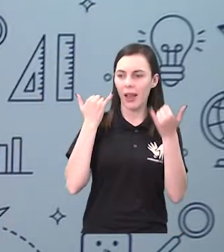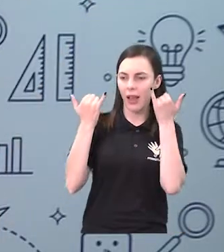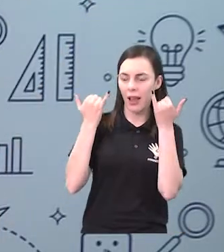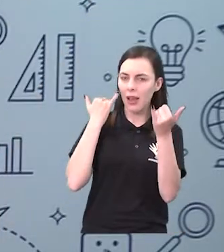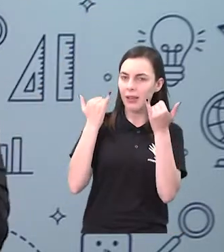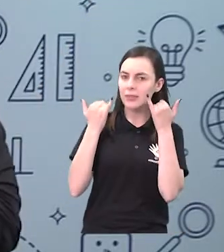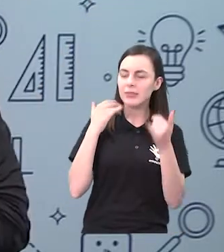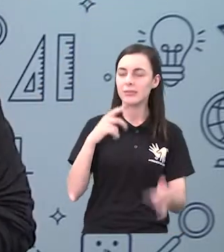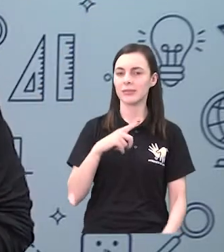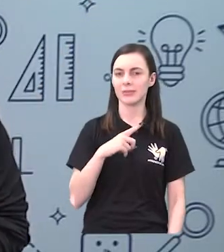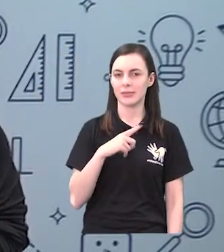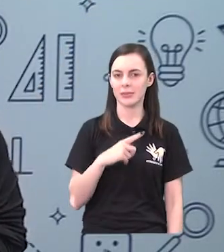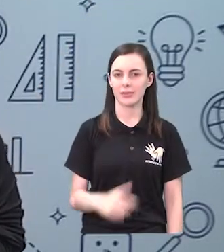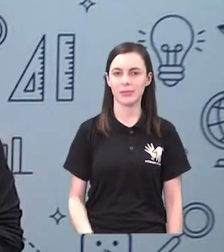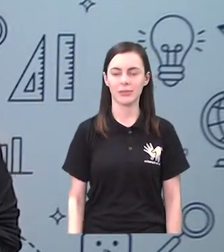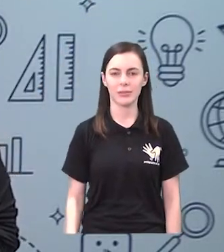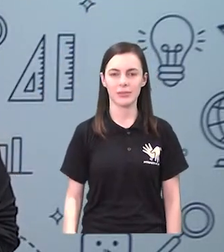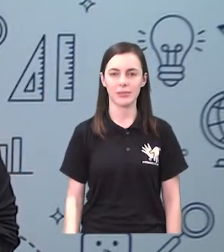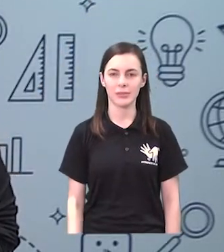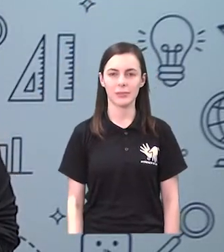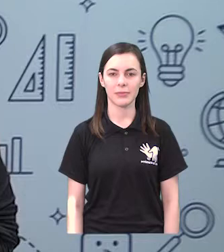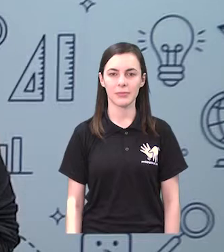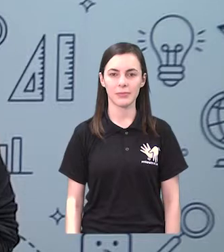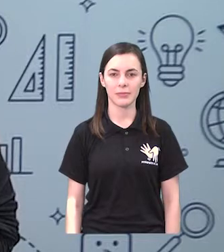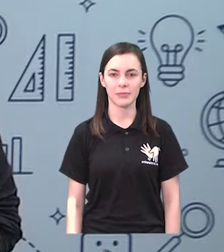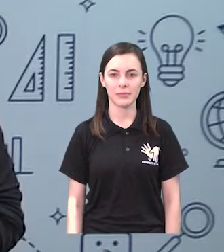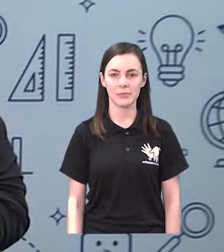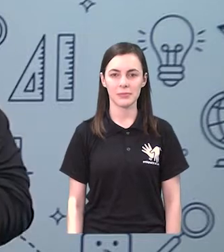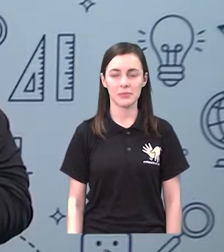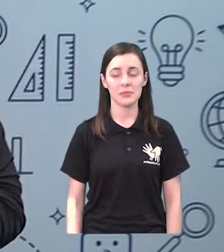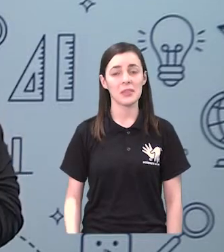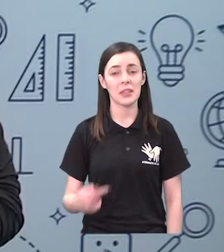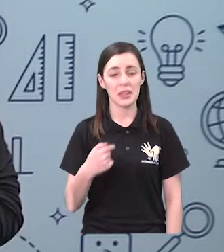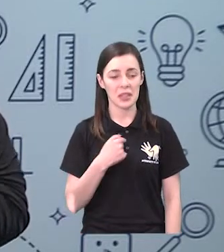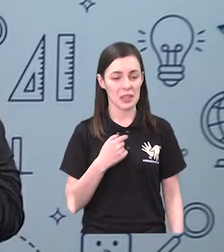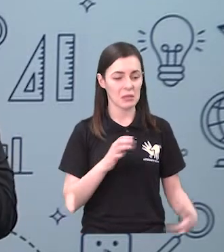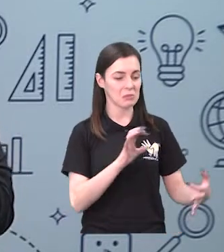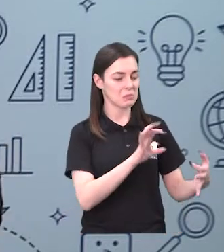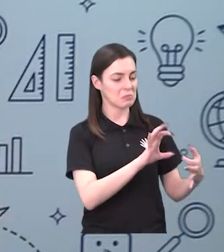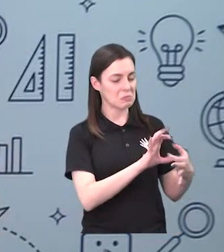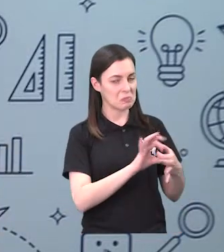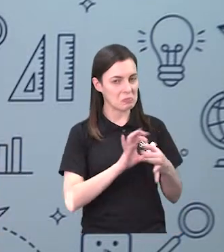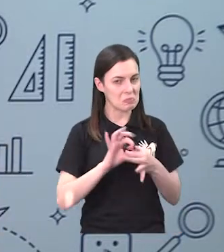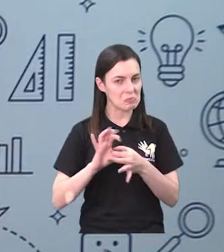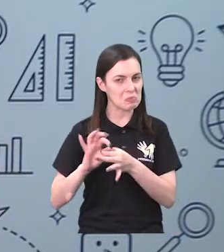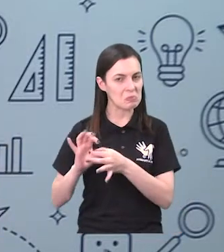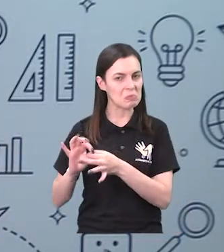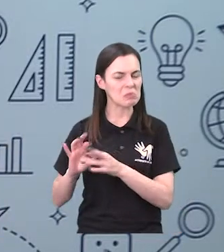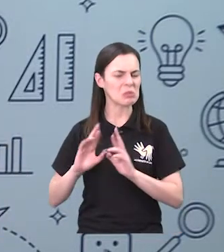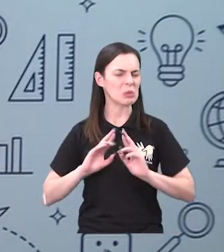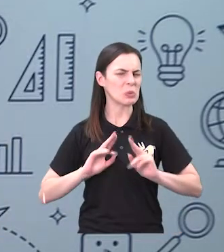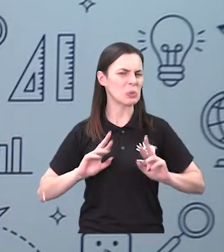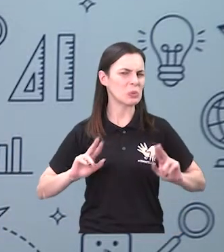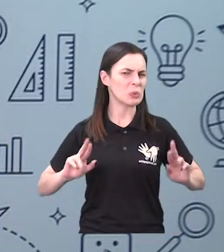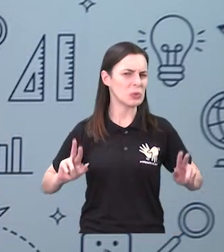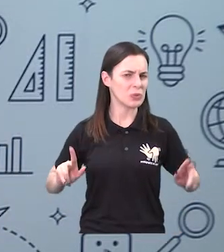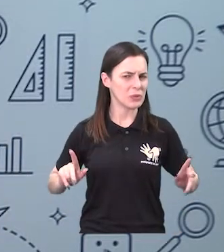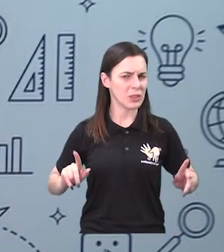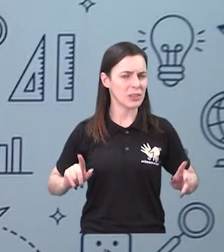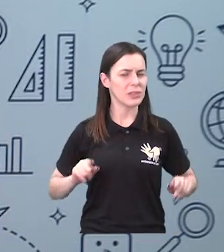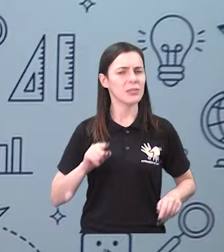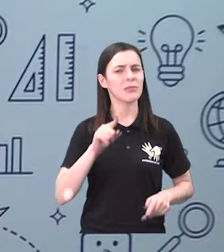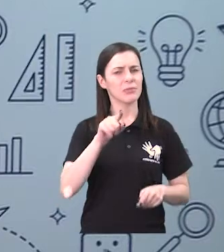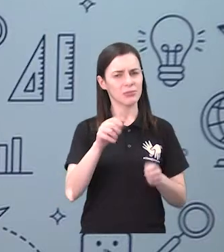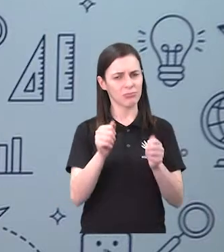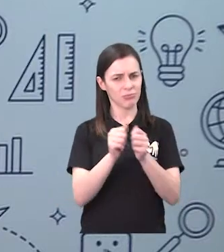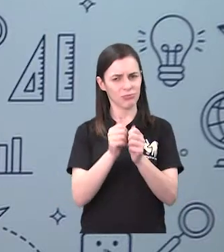você sabe que pode est acontecendo eu consigo fazer várias relações nesse momento e eu vou te